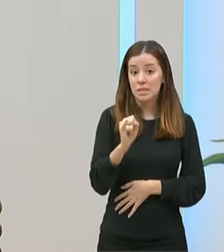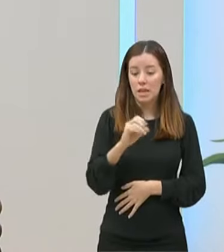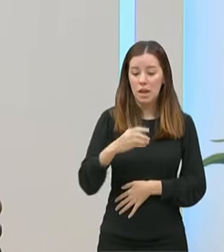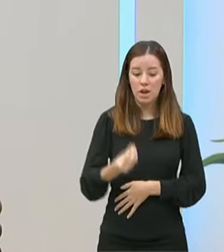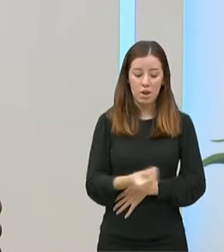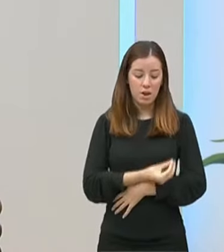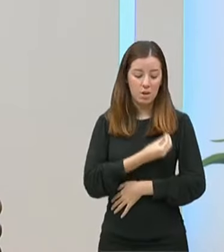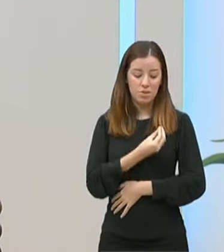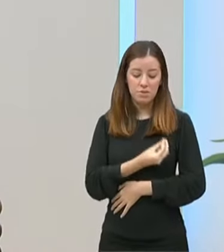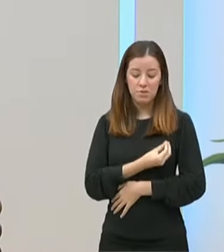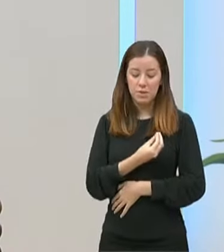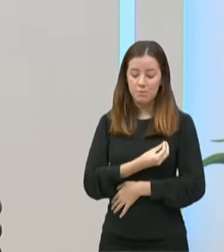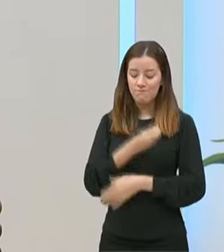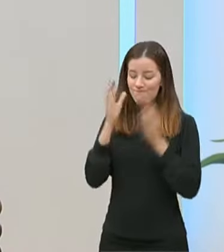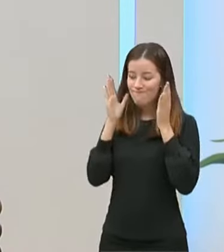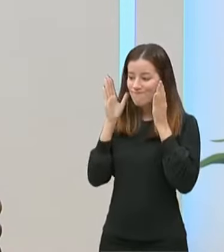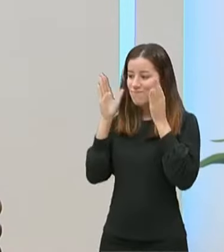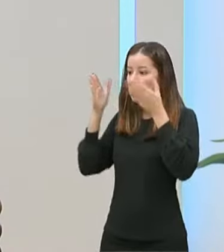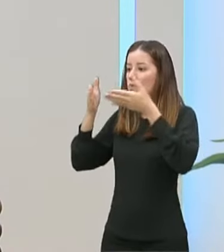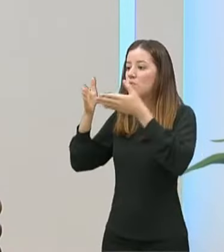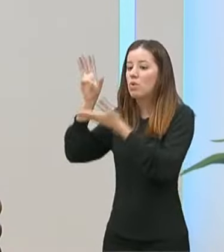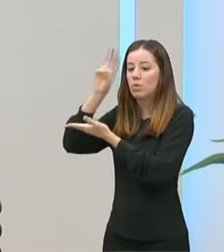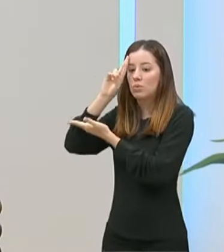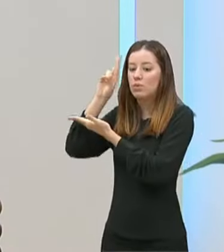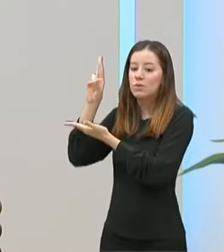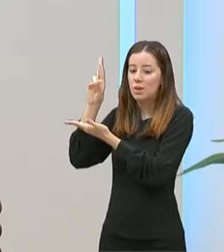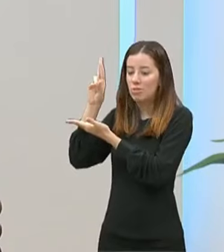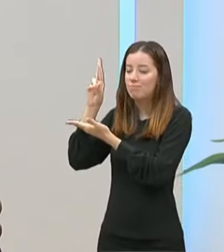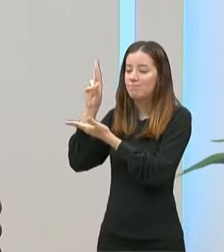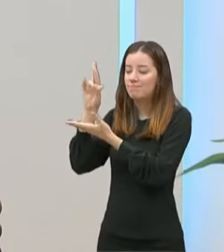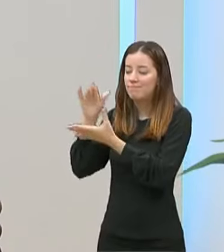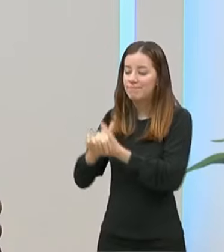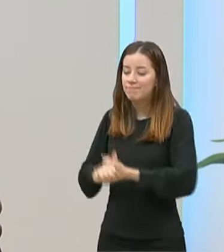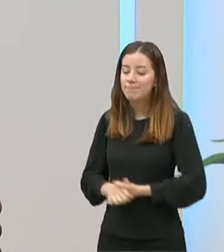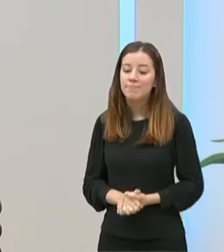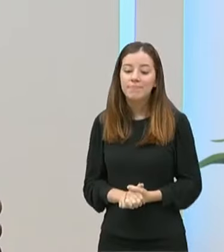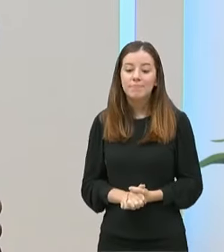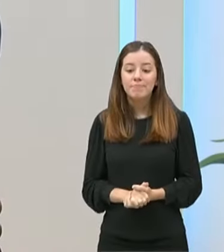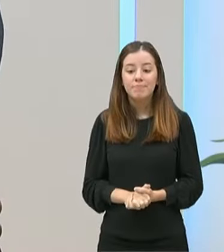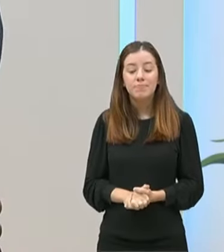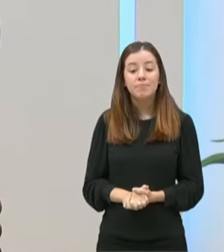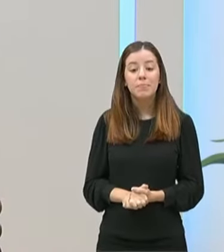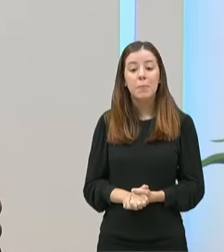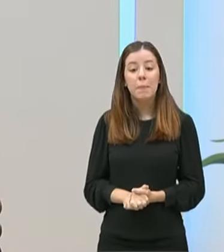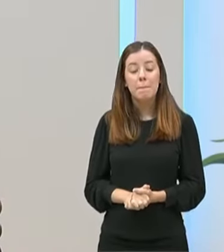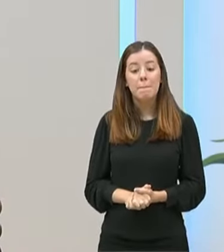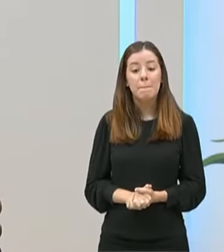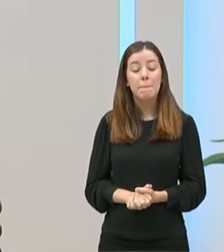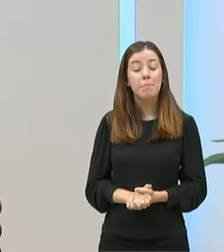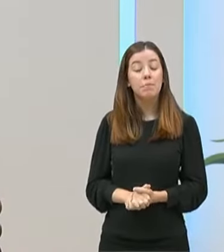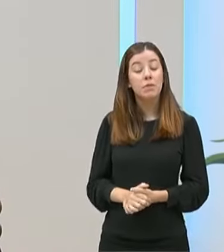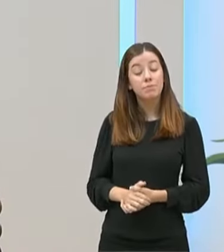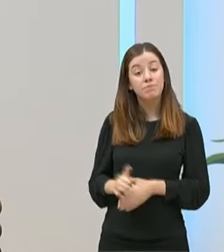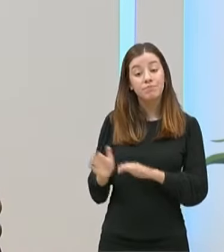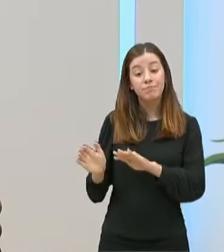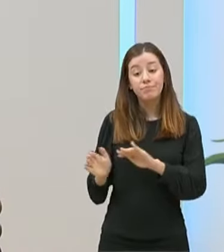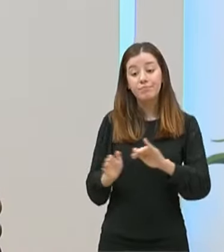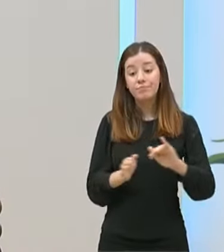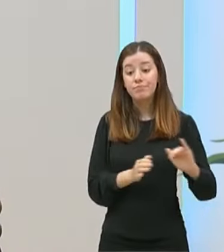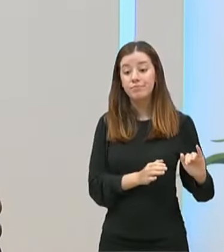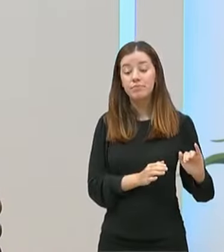vontade de Deus. Louvado seja o nome do Senhor para sempre. Há outro personagem que, para